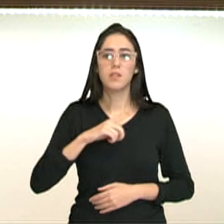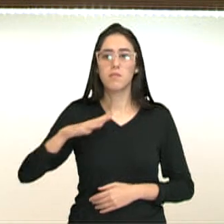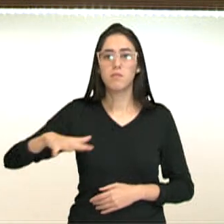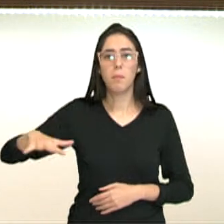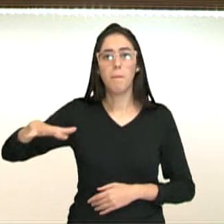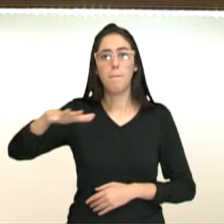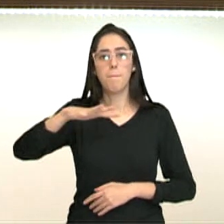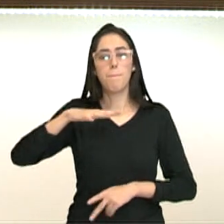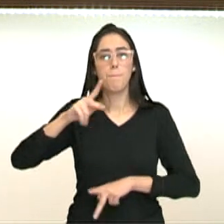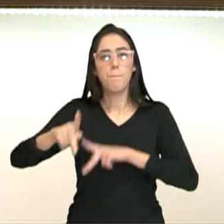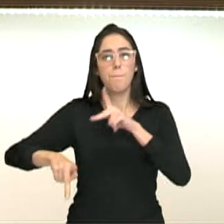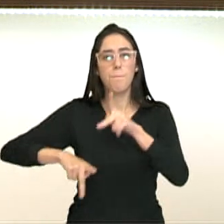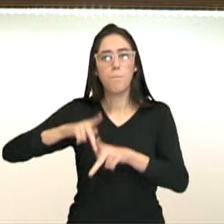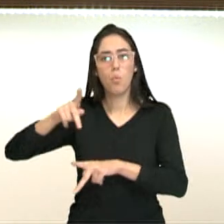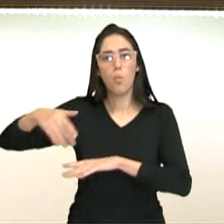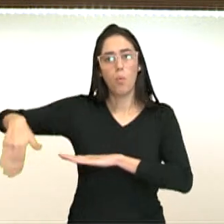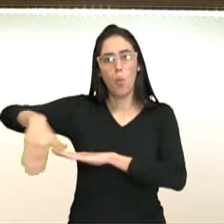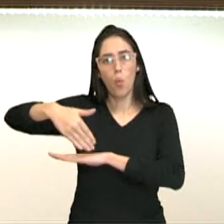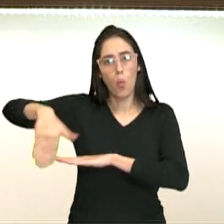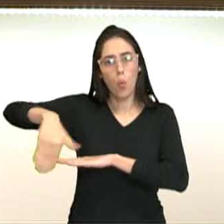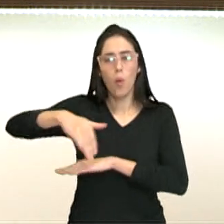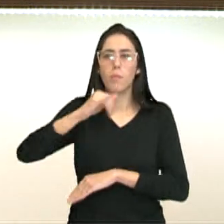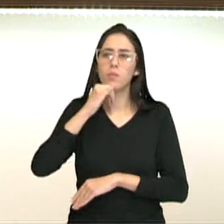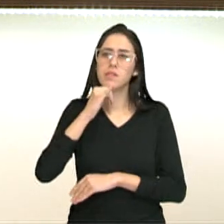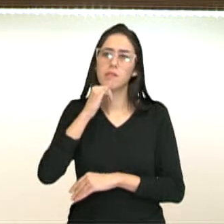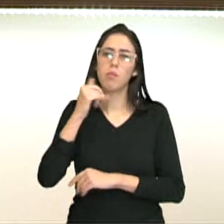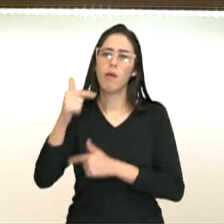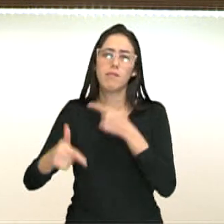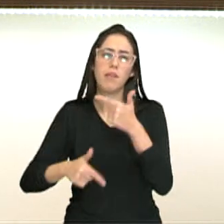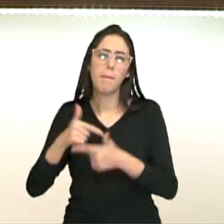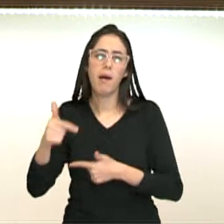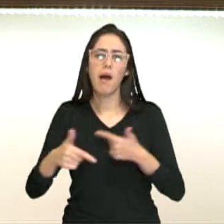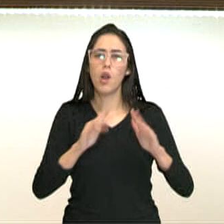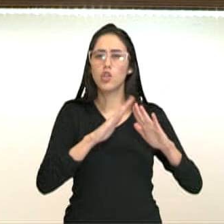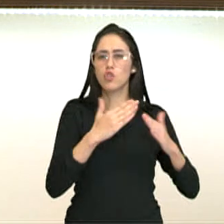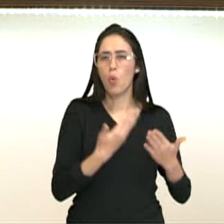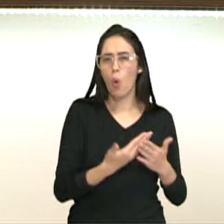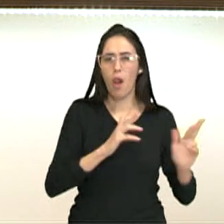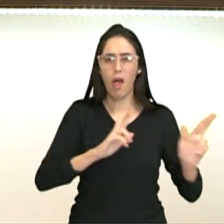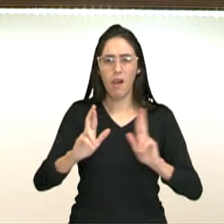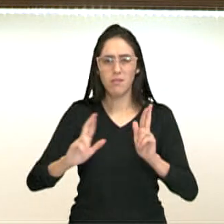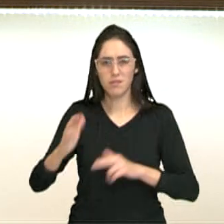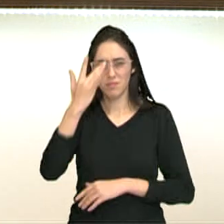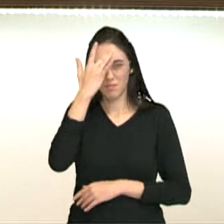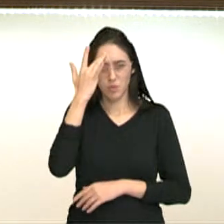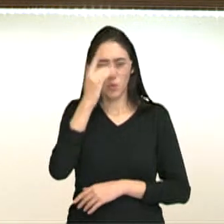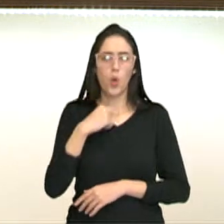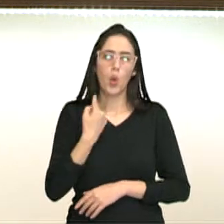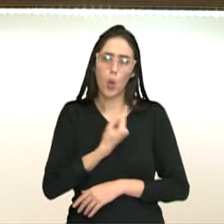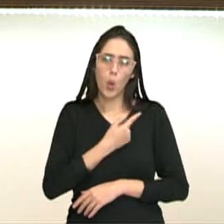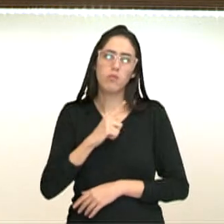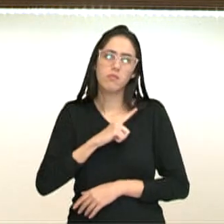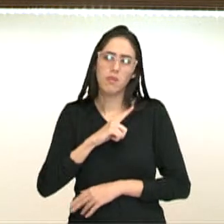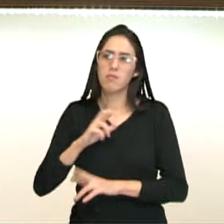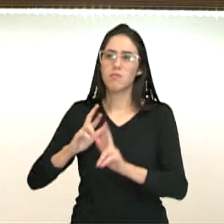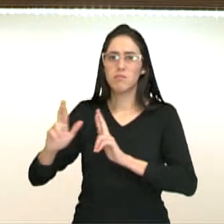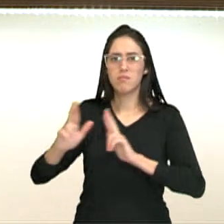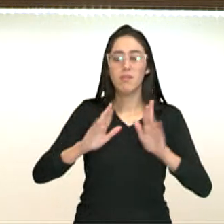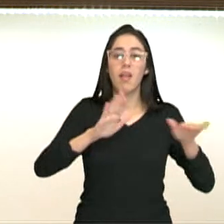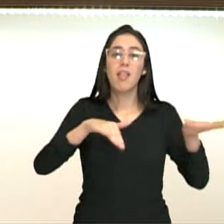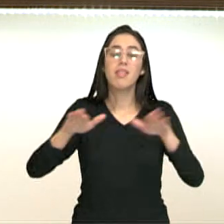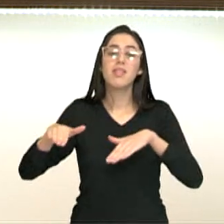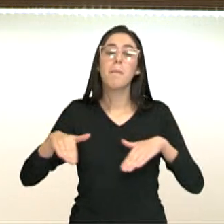público, mais uma vez vou citar o trabalho, a escola, temos que nos relacionar de acordo com os critérios